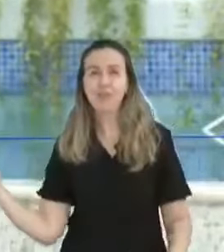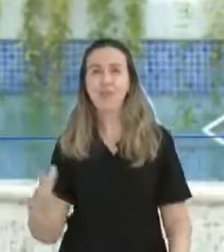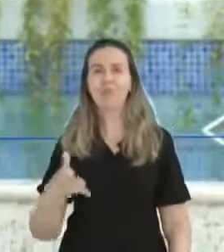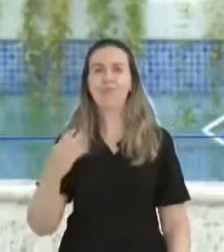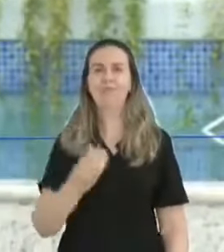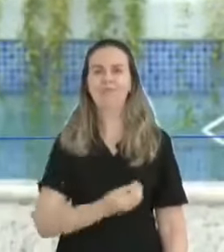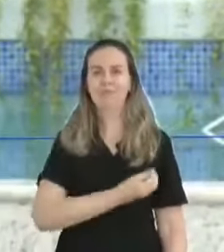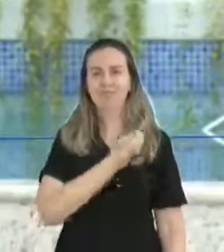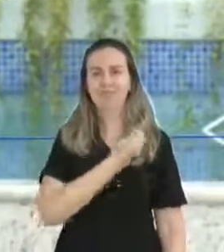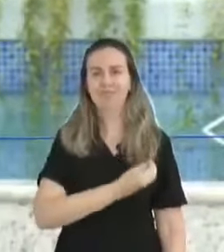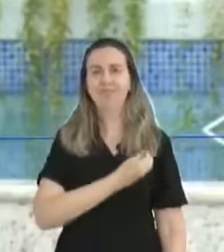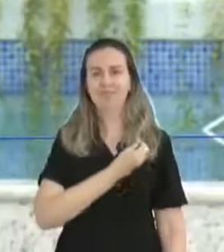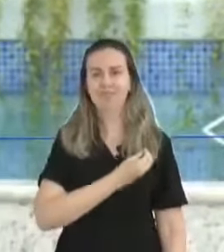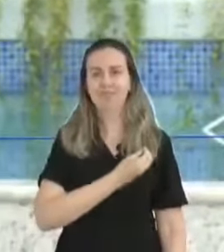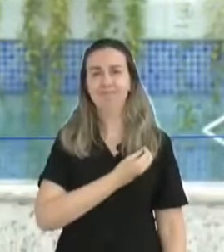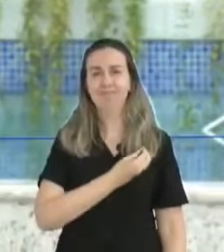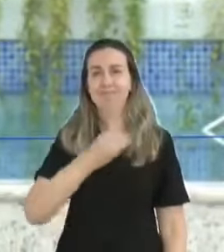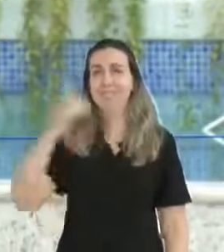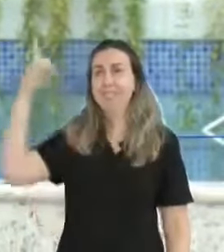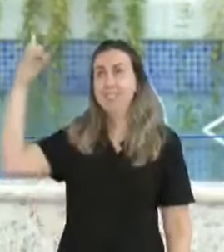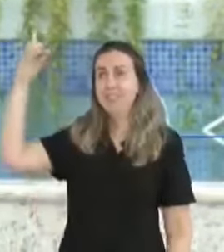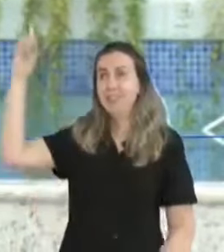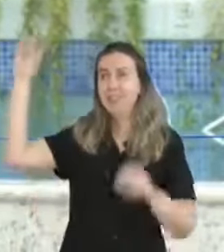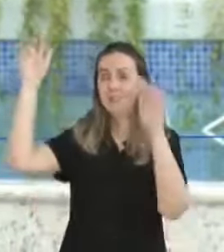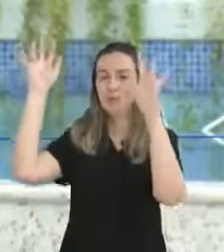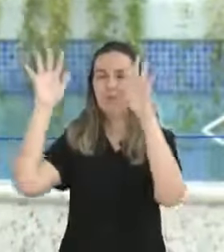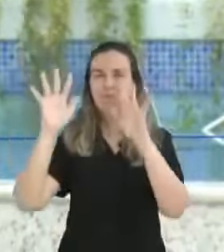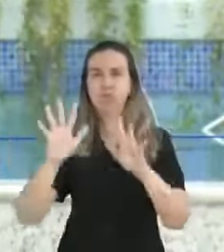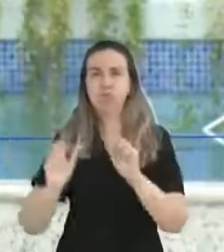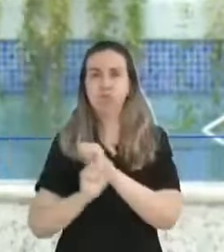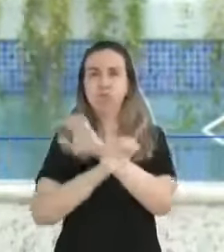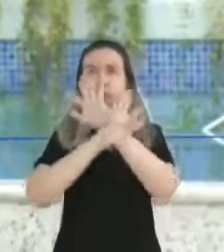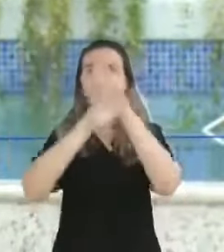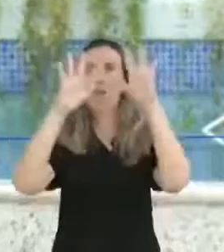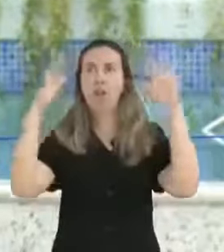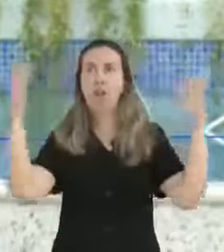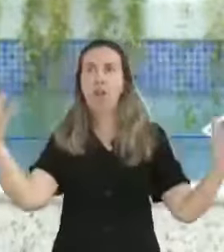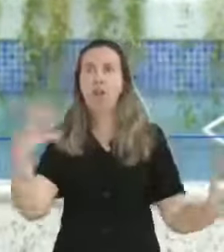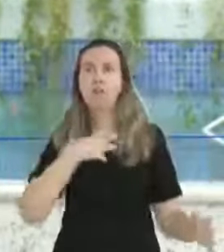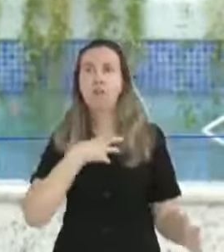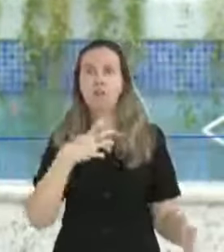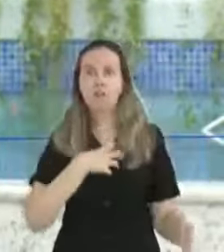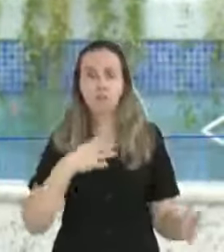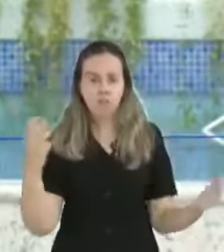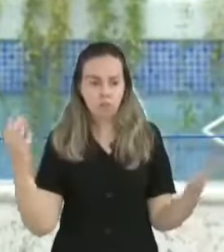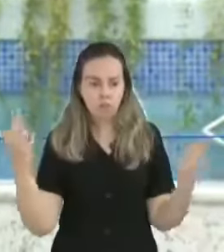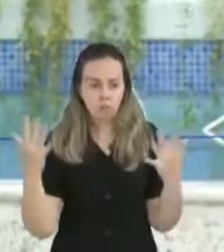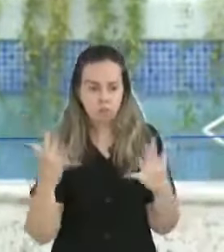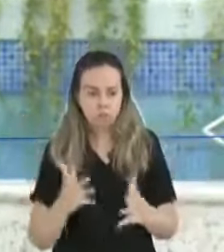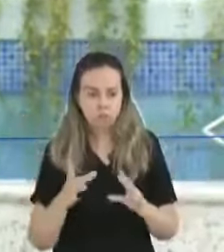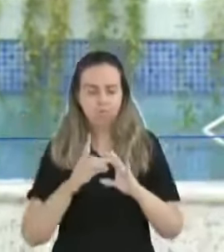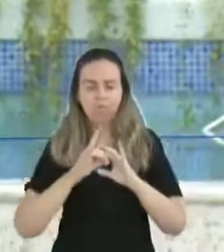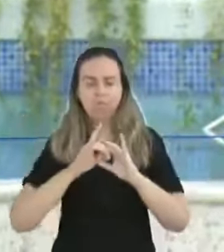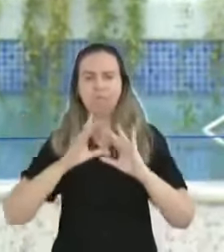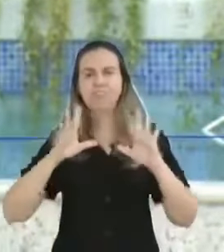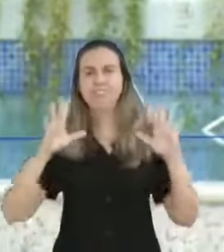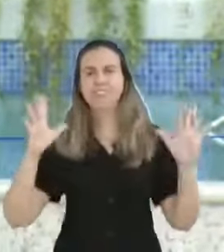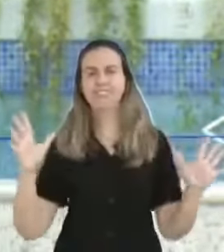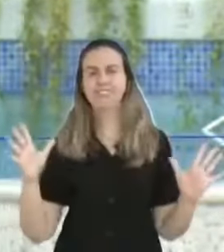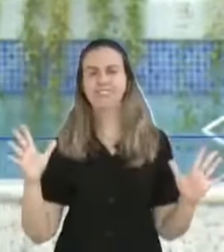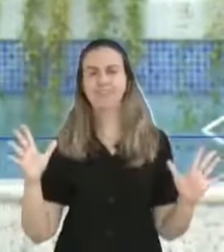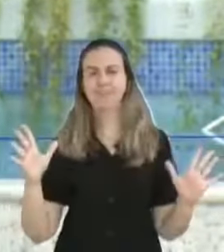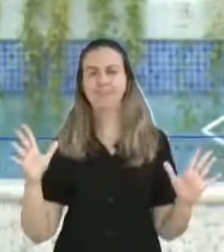avivamento, esses tempos de manifestação da glória de Deus. E é isso que o profeta expressa